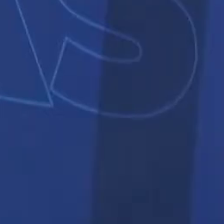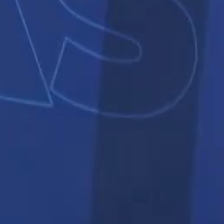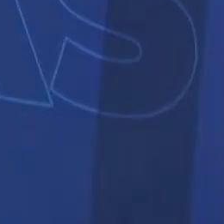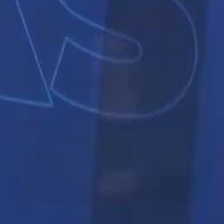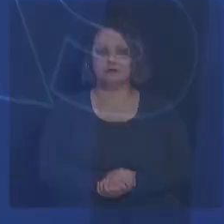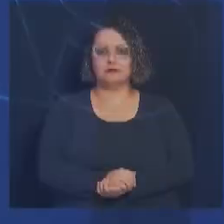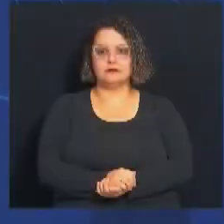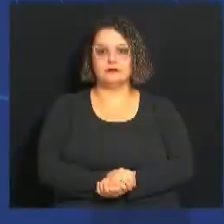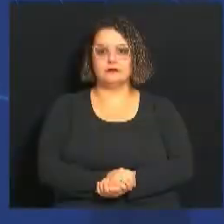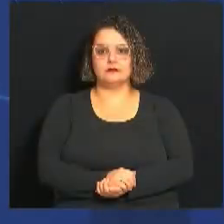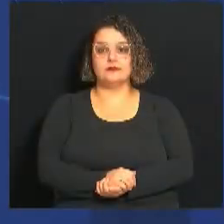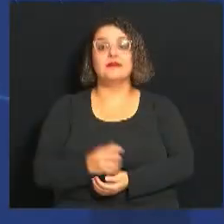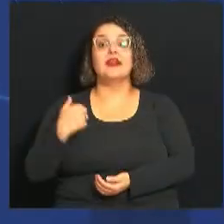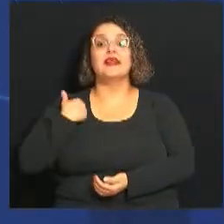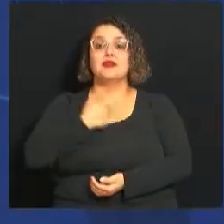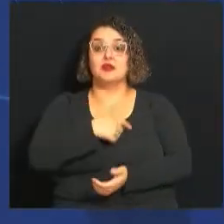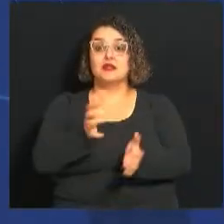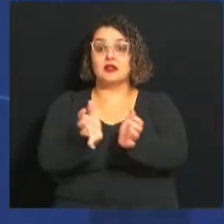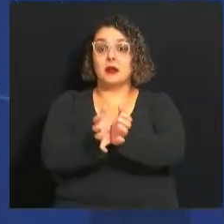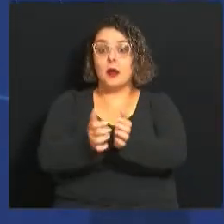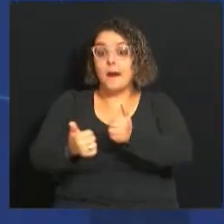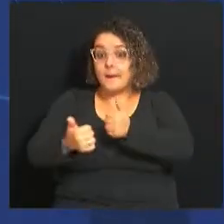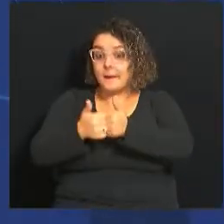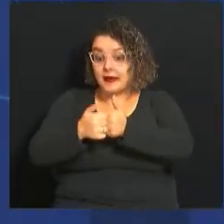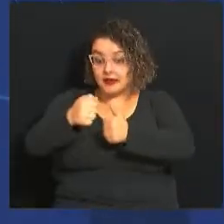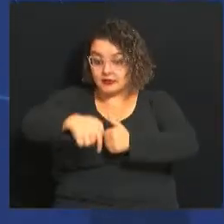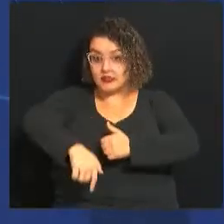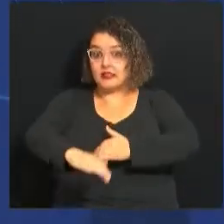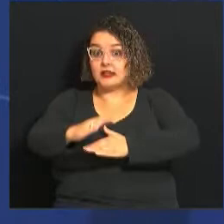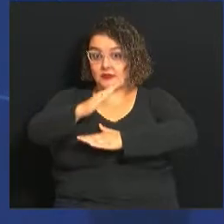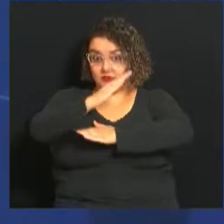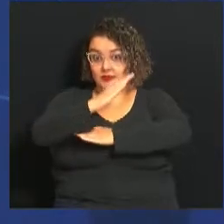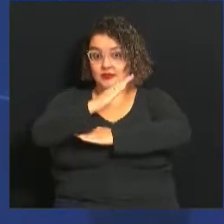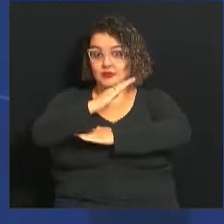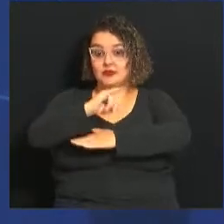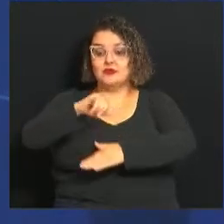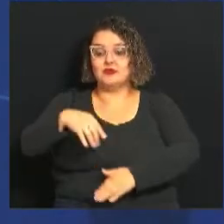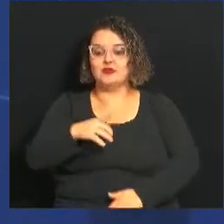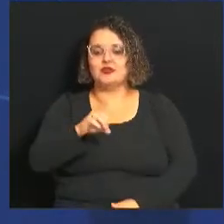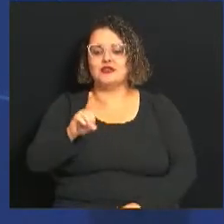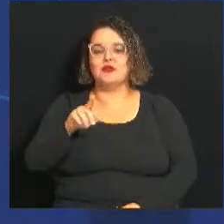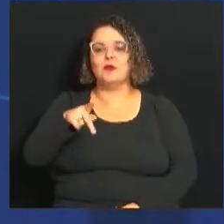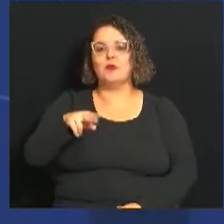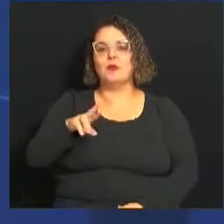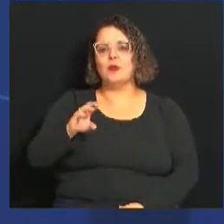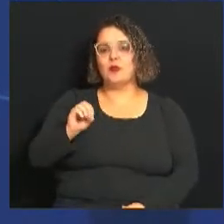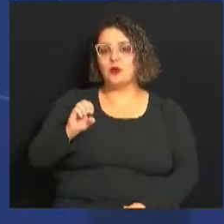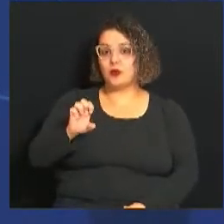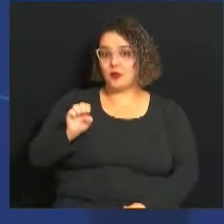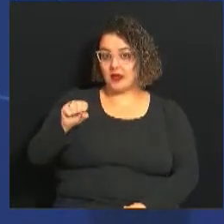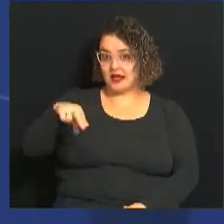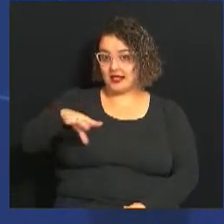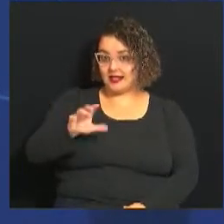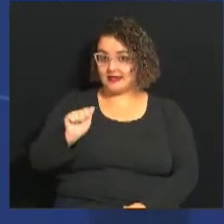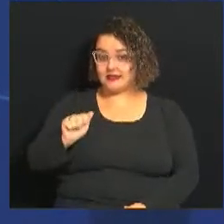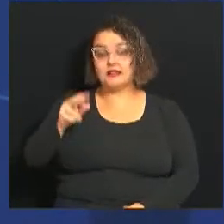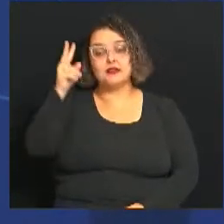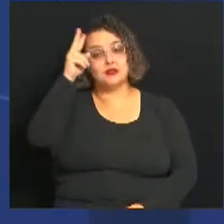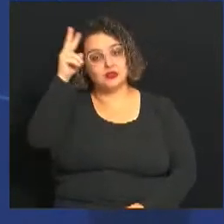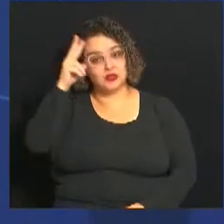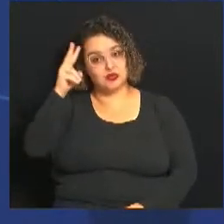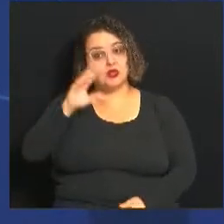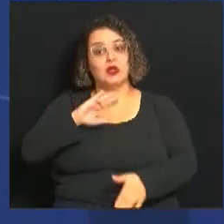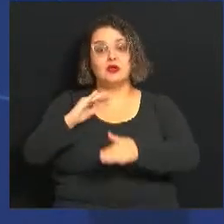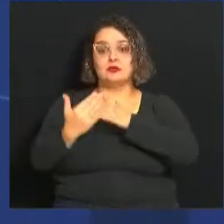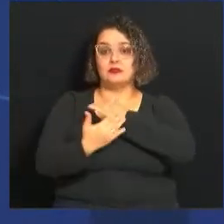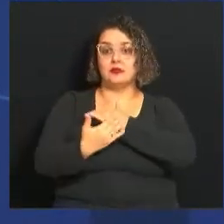A nossa equipe está aqui perto da Câmara de Campinas, viu? No Jardim Proença. E além da história do bairro, você